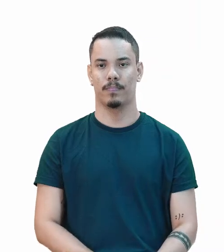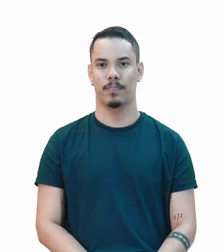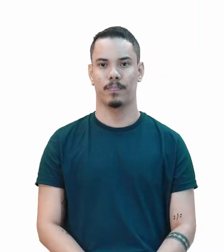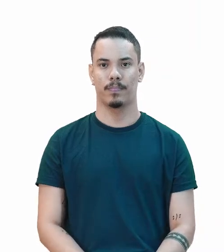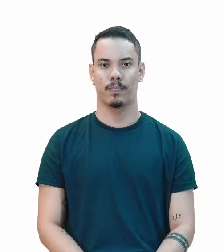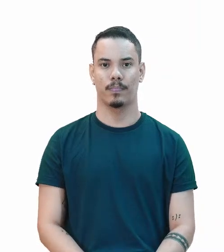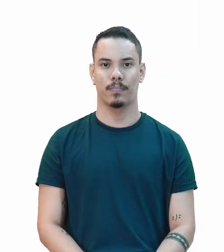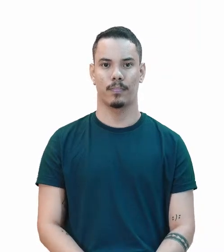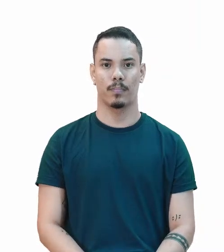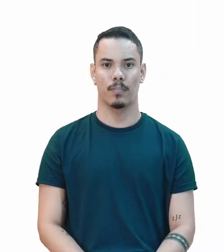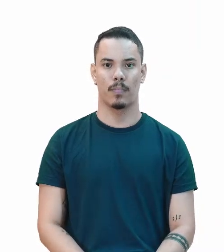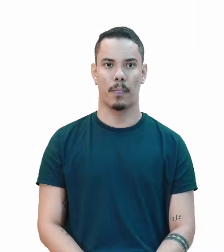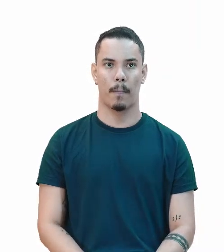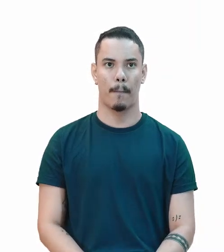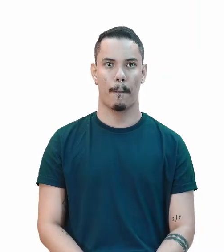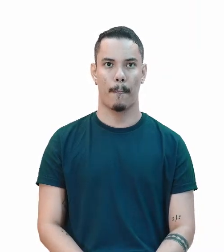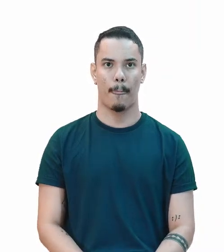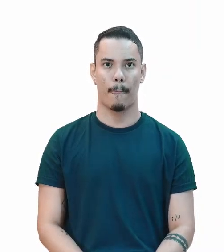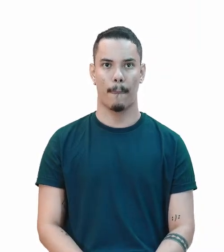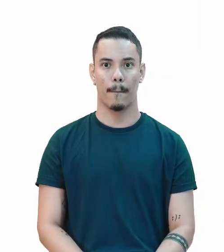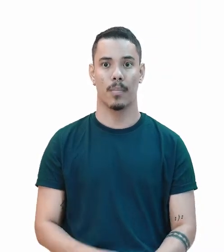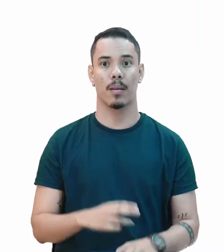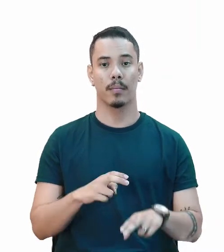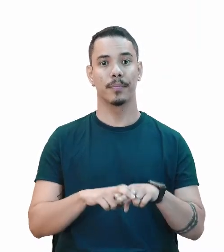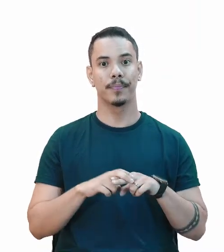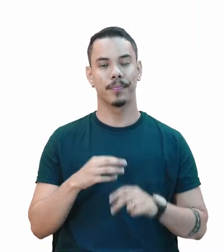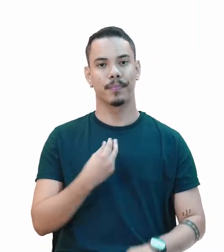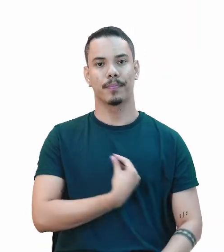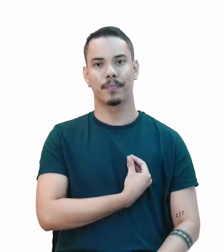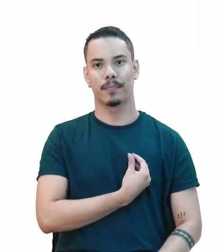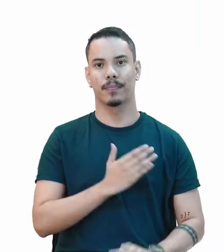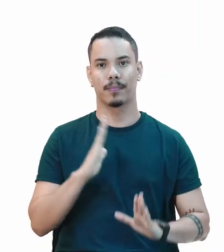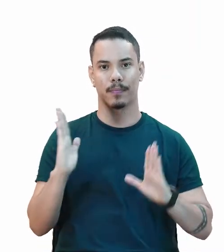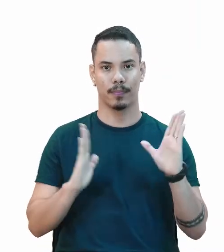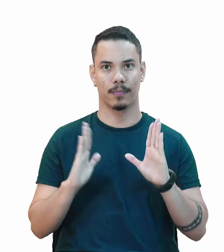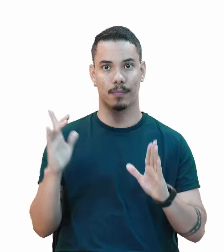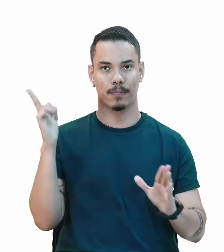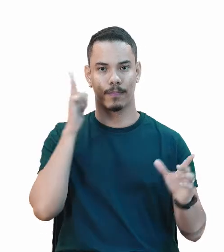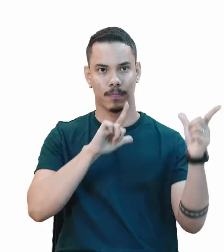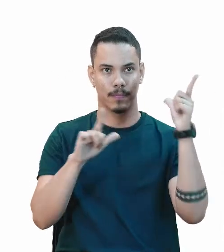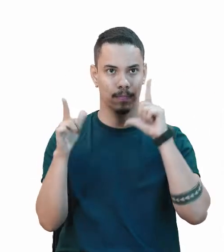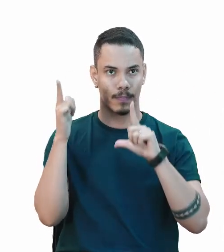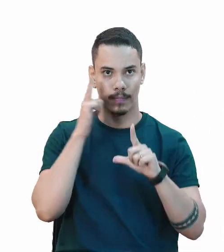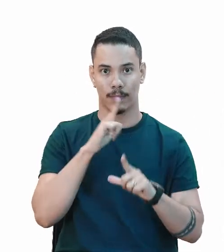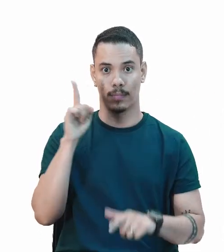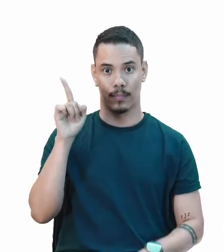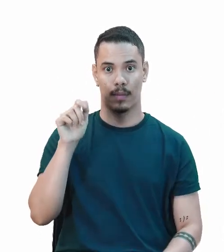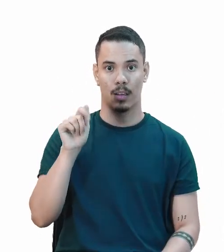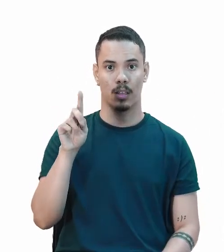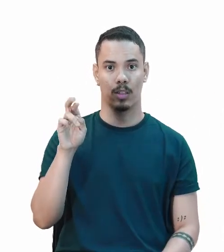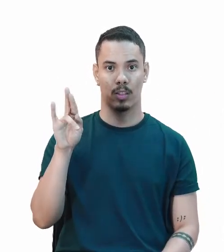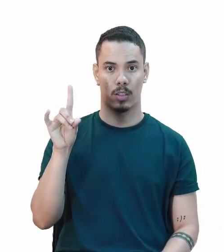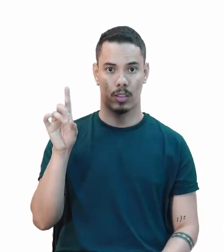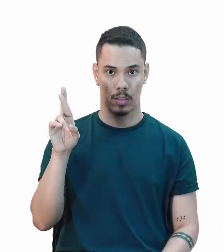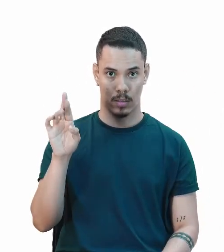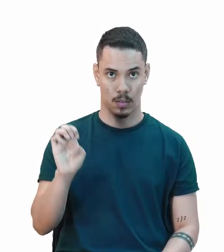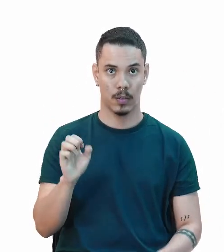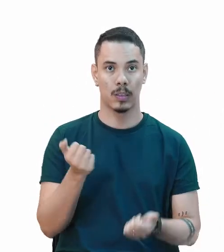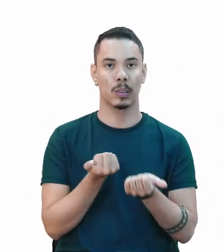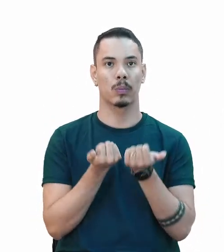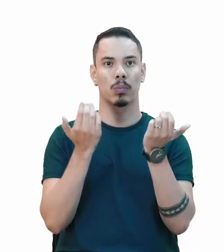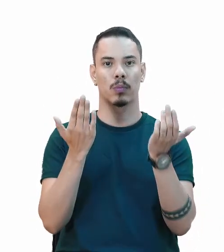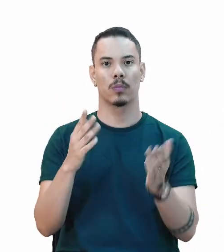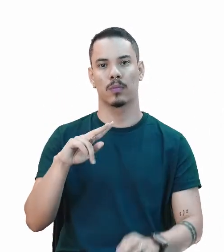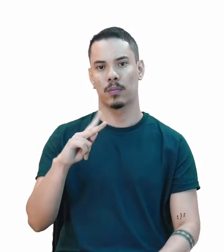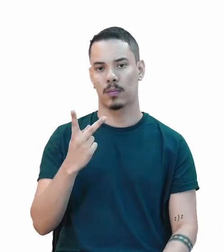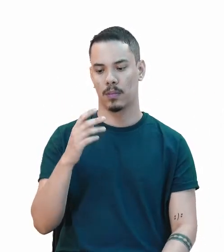Então, vivendo em uma época em que as conquistas de Alexandre o Grande promoveram o